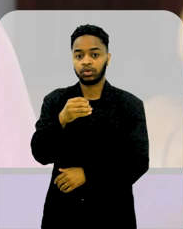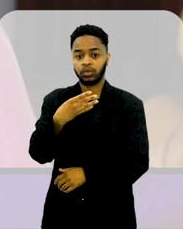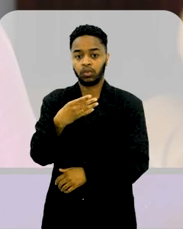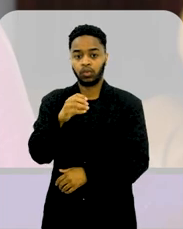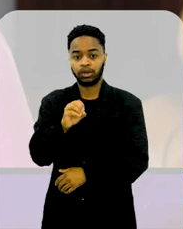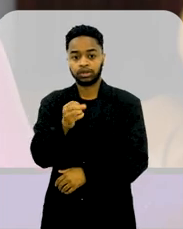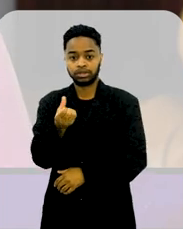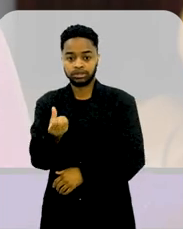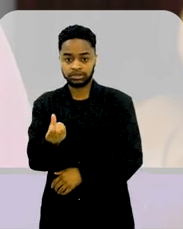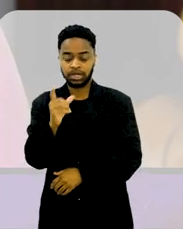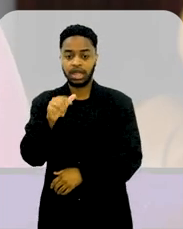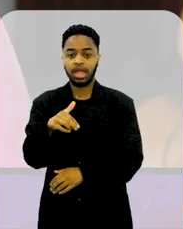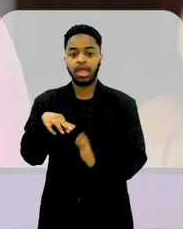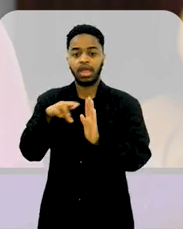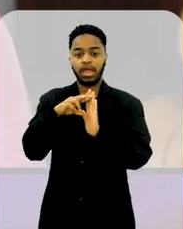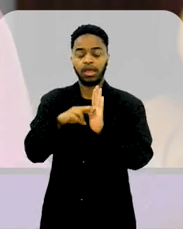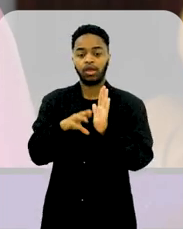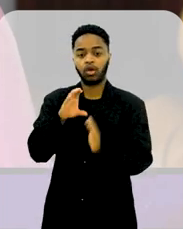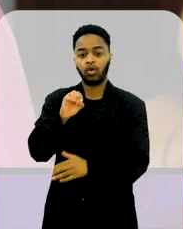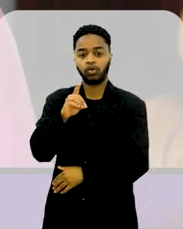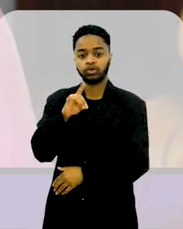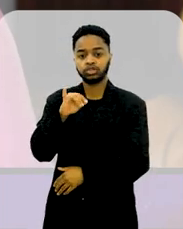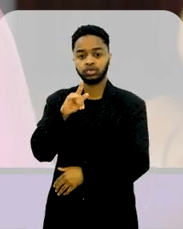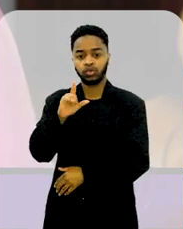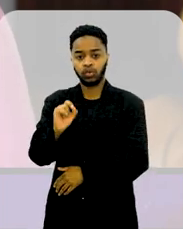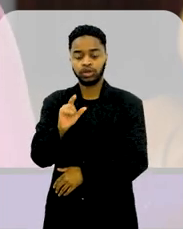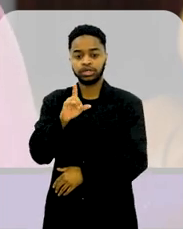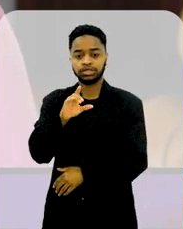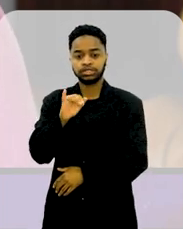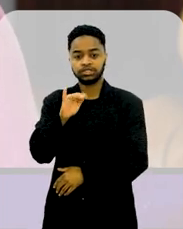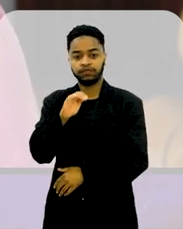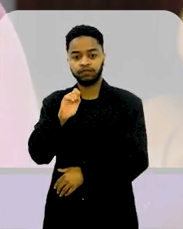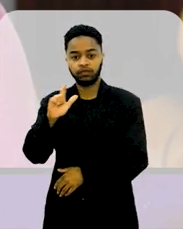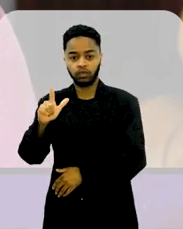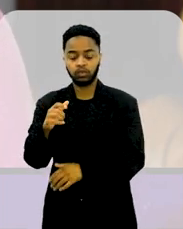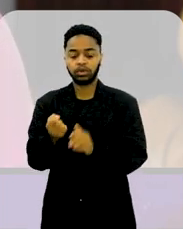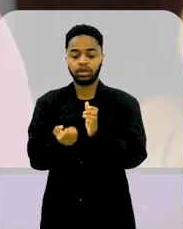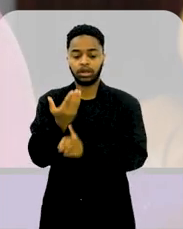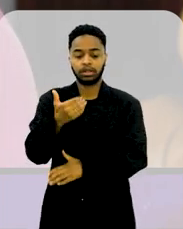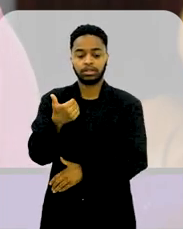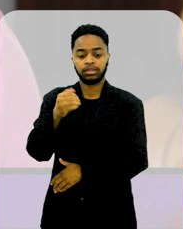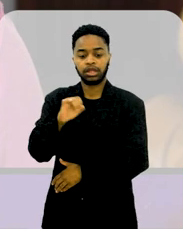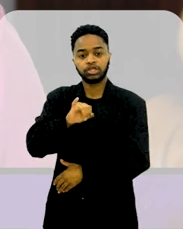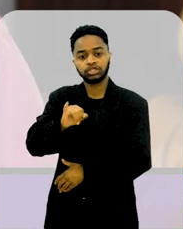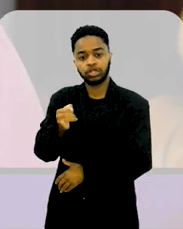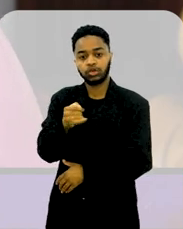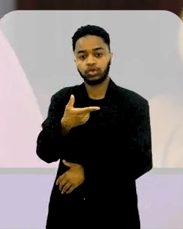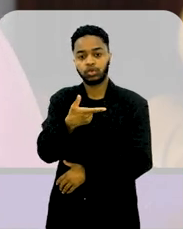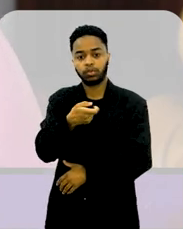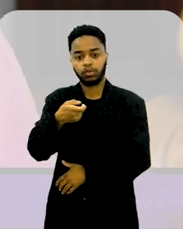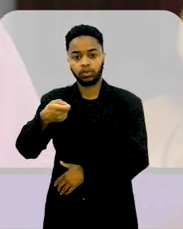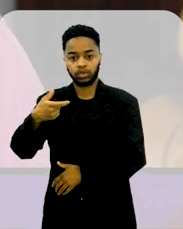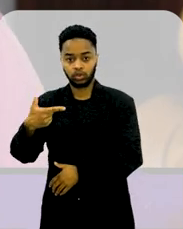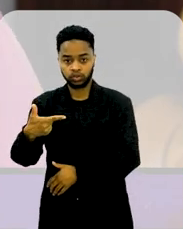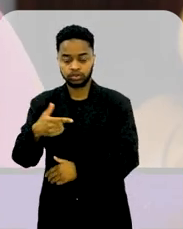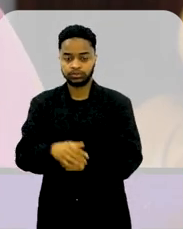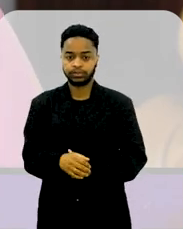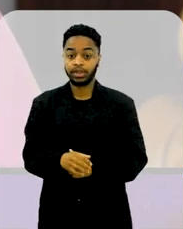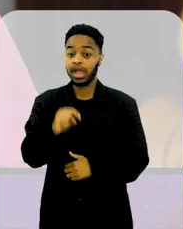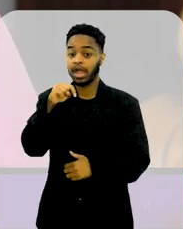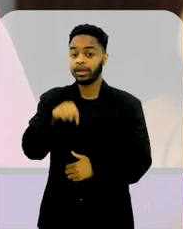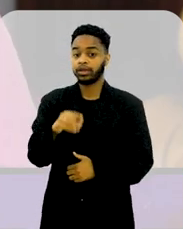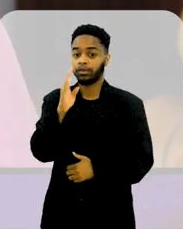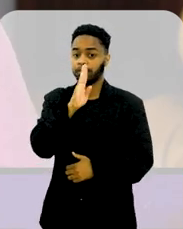10.406 que é o código civil de 10 de Janeiro de 2002 Renan nós temos no